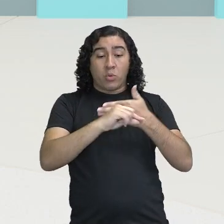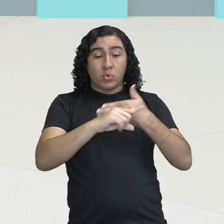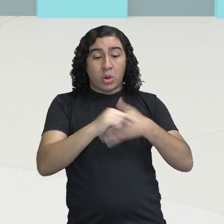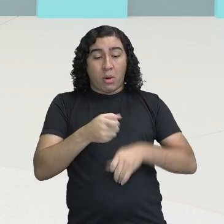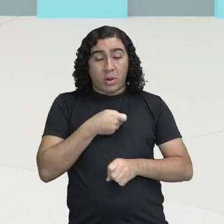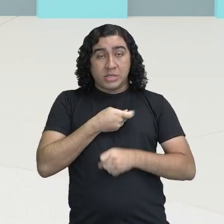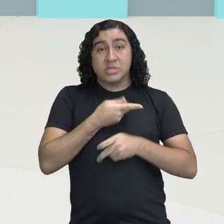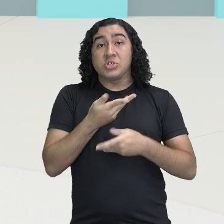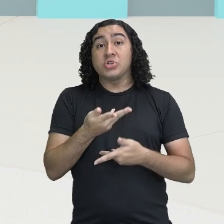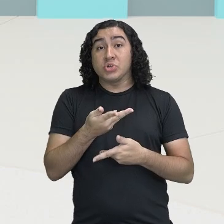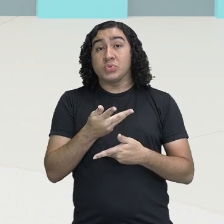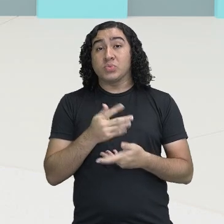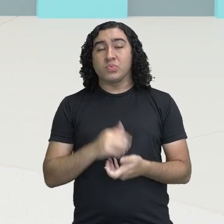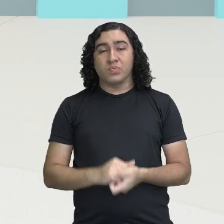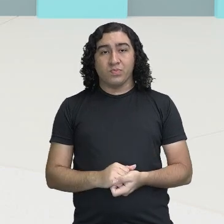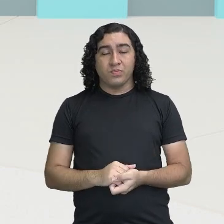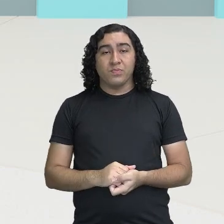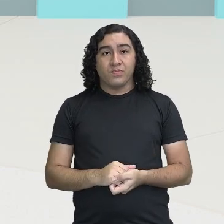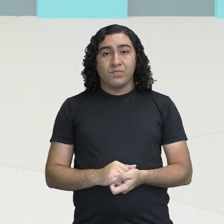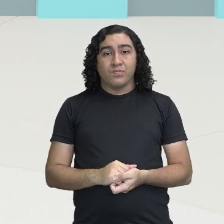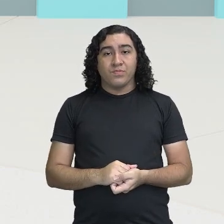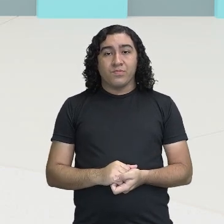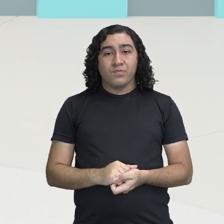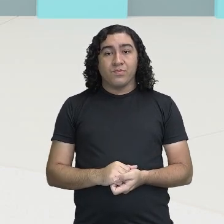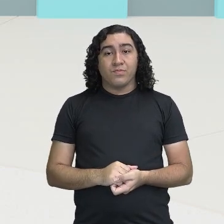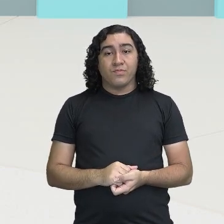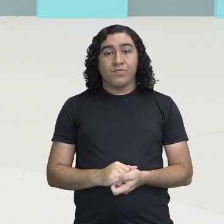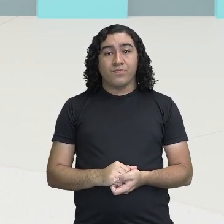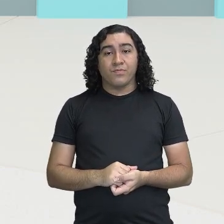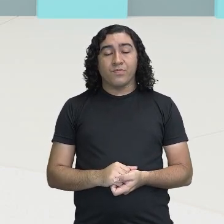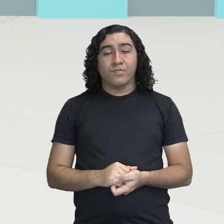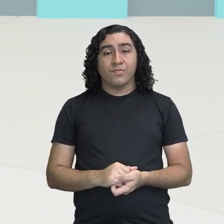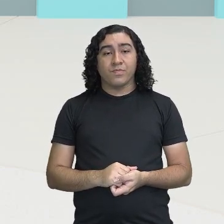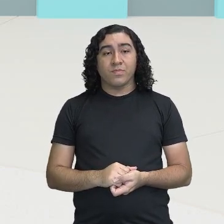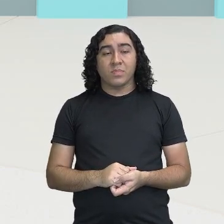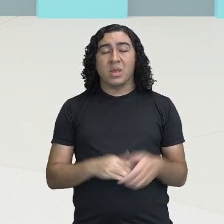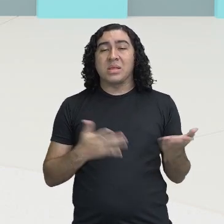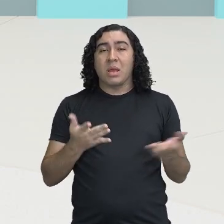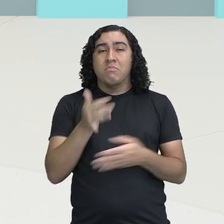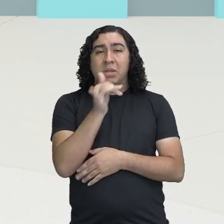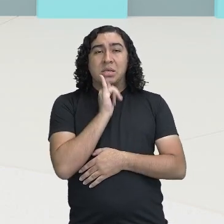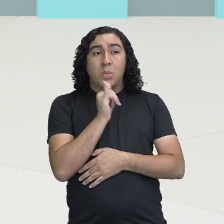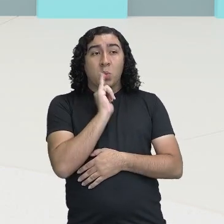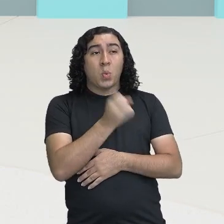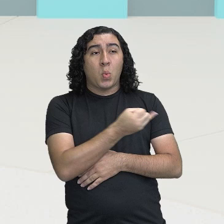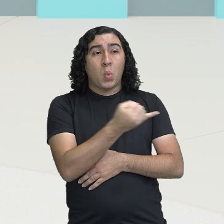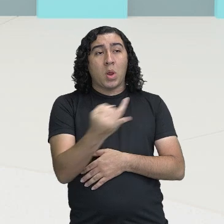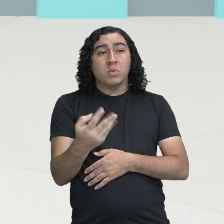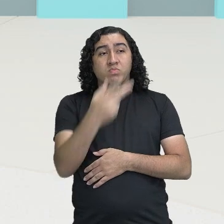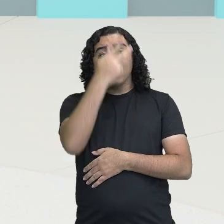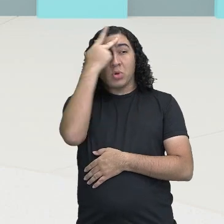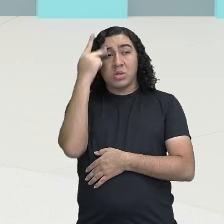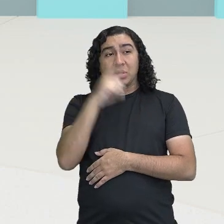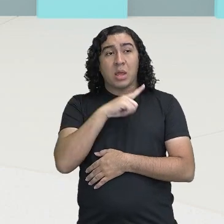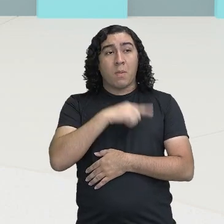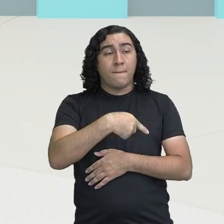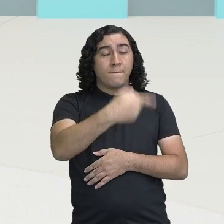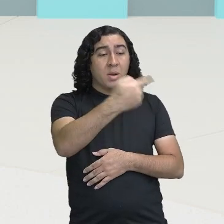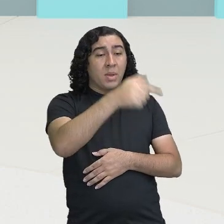de tudo. Então, quantos aí, por exemplo, nesse primeiro quadro que a gente vê a moça ali com a